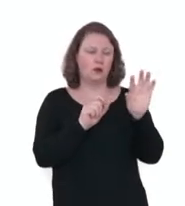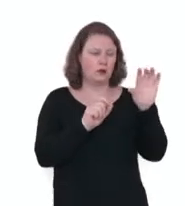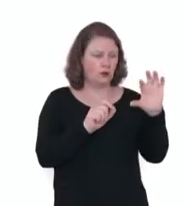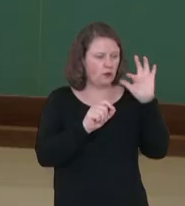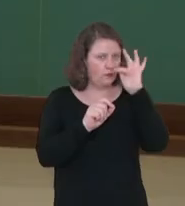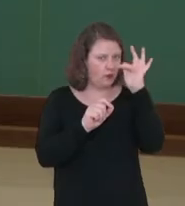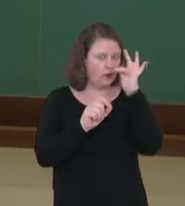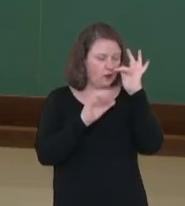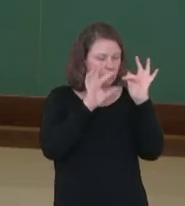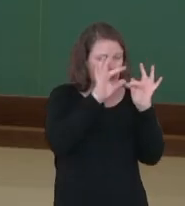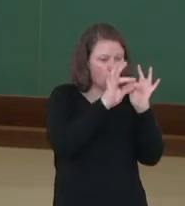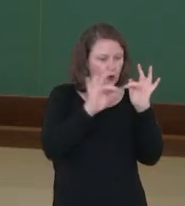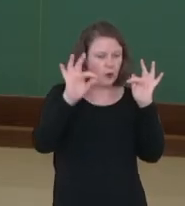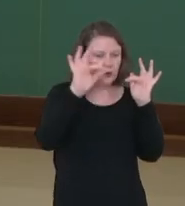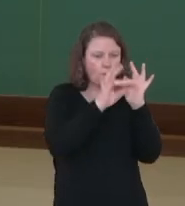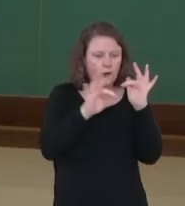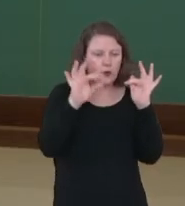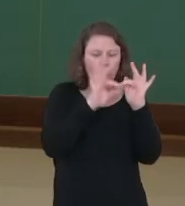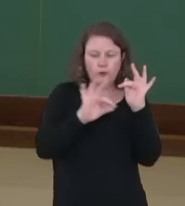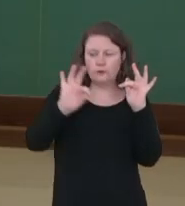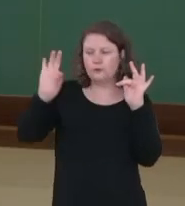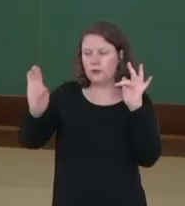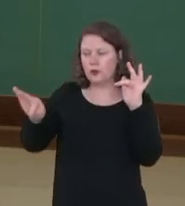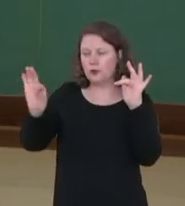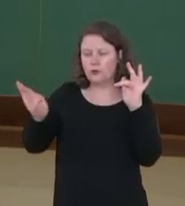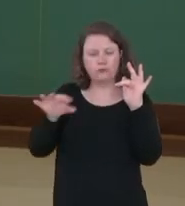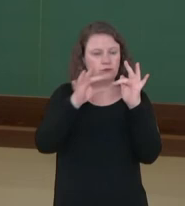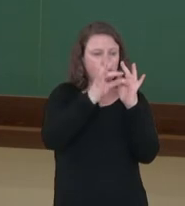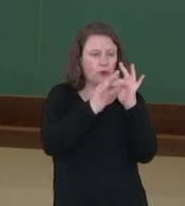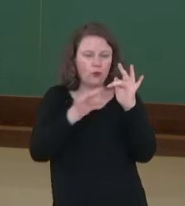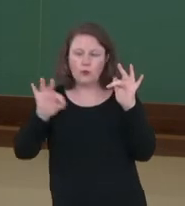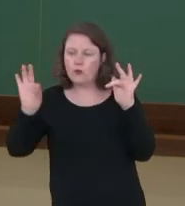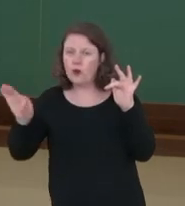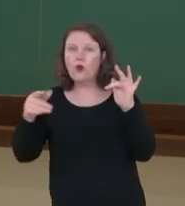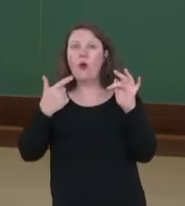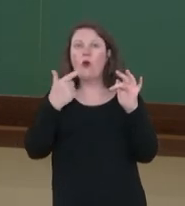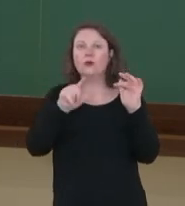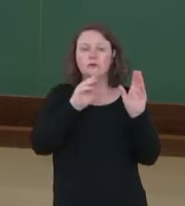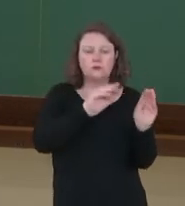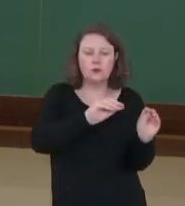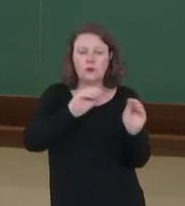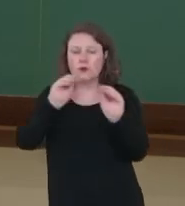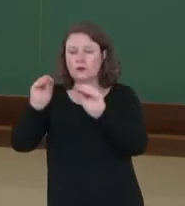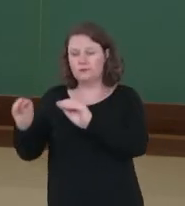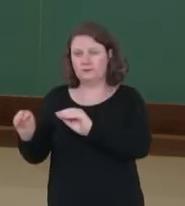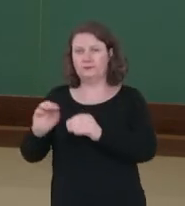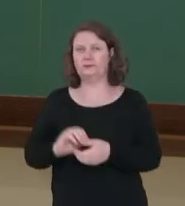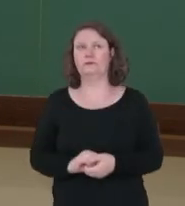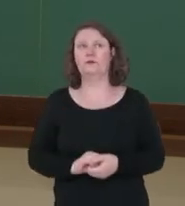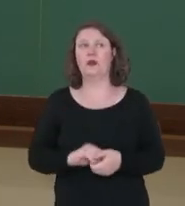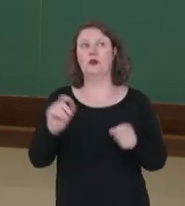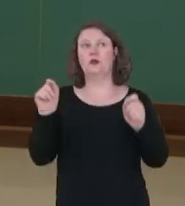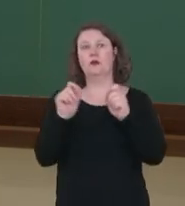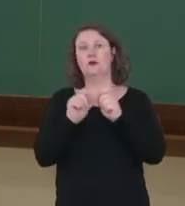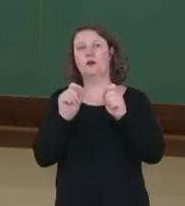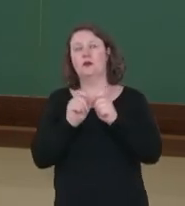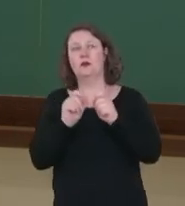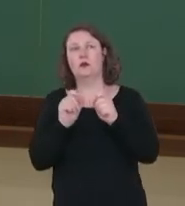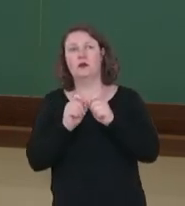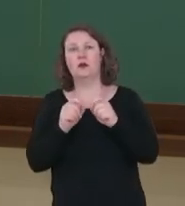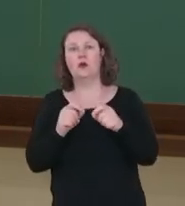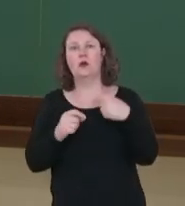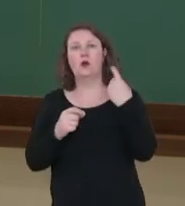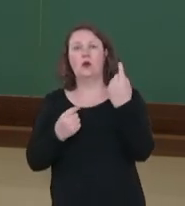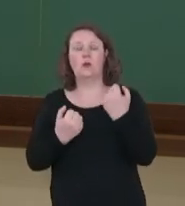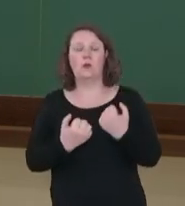maturidade para evitar essa autofecundação. Então, todo esse processo, para dar início, ele tinha que, de uma das